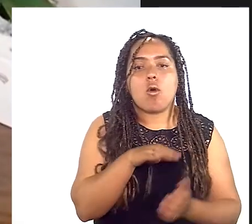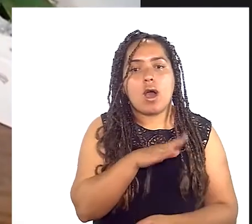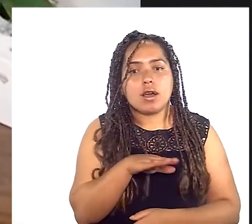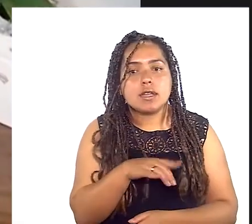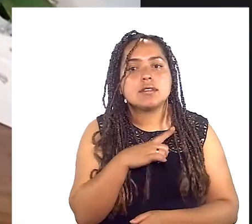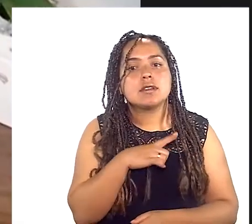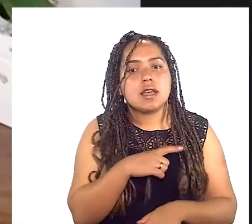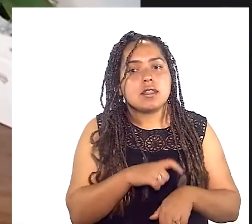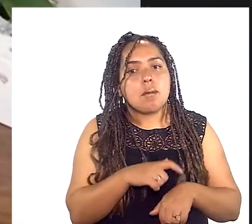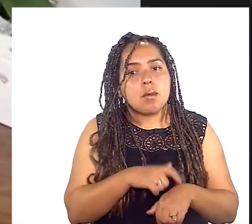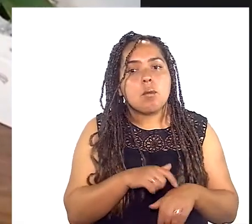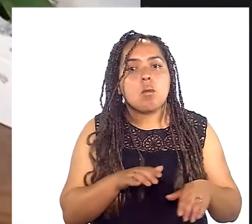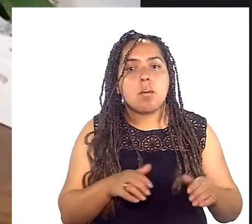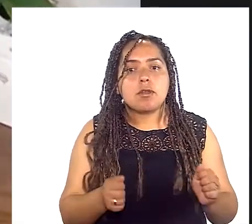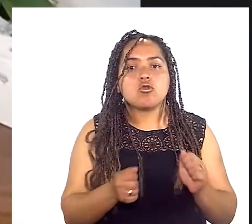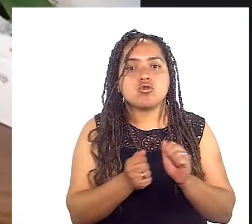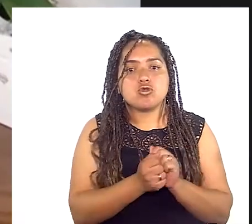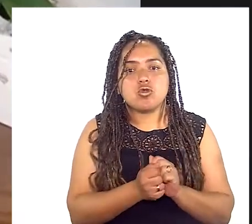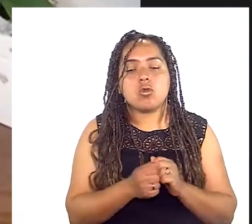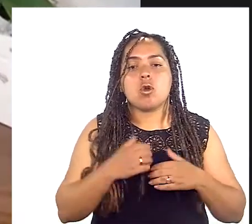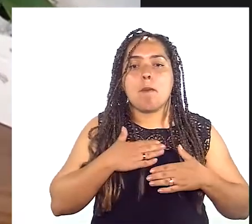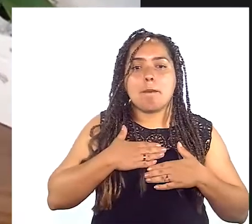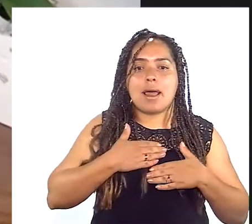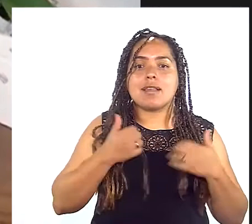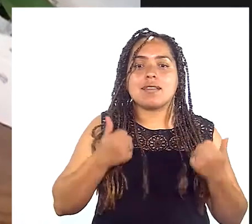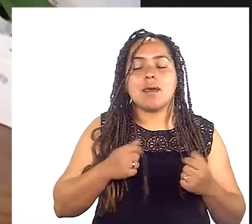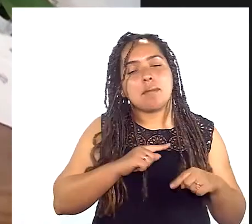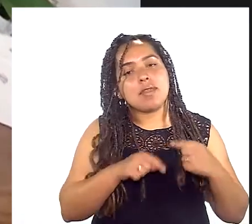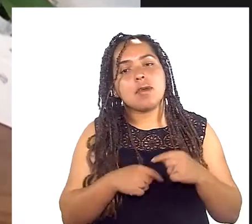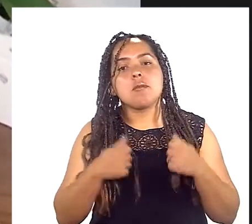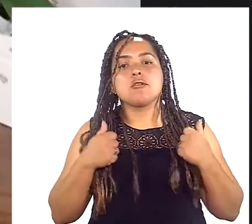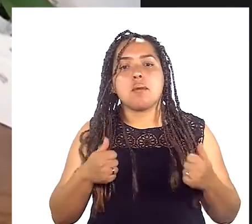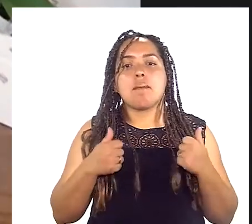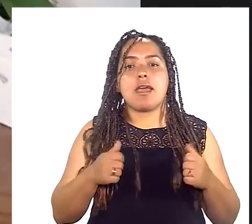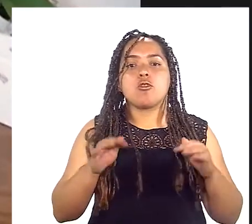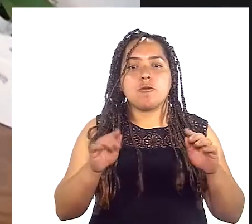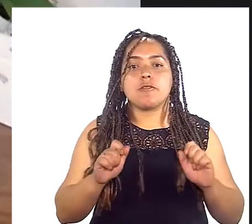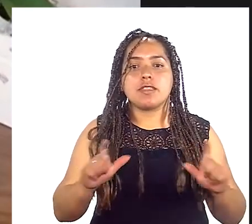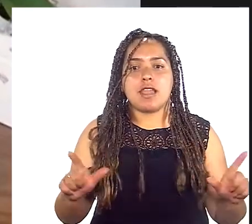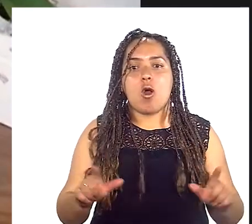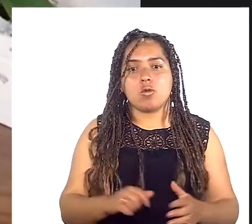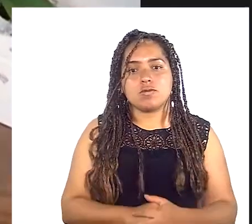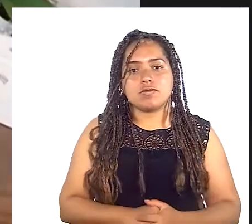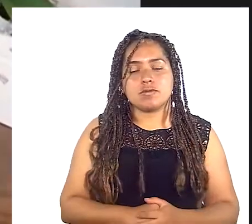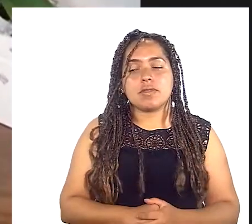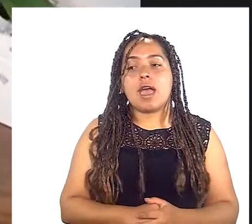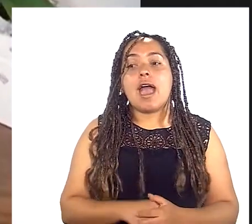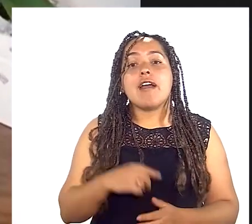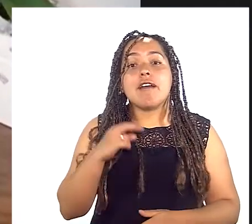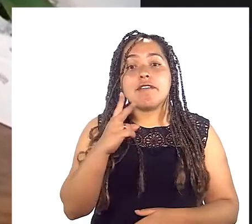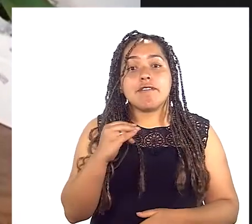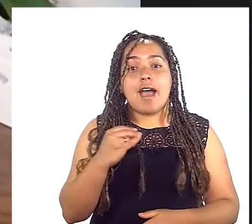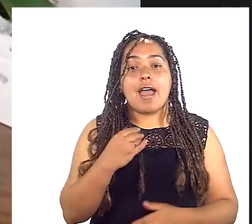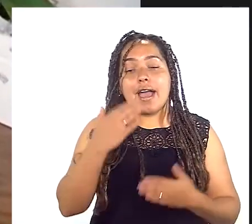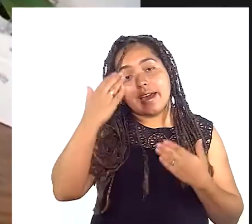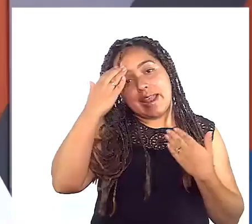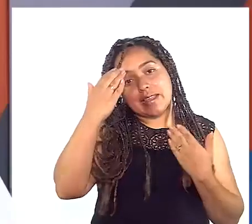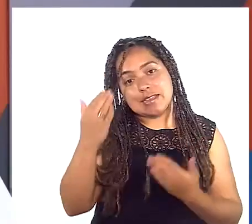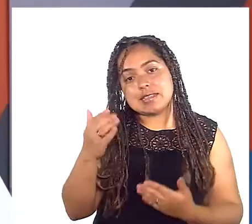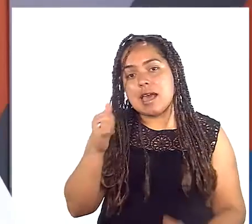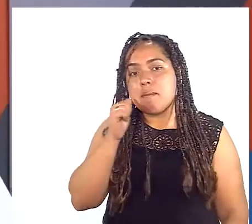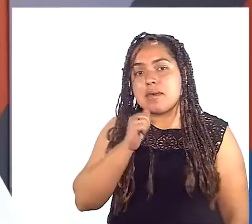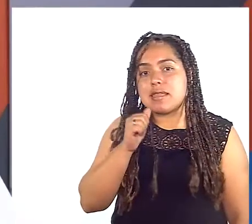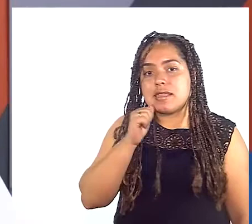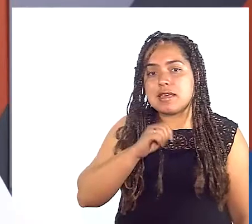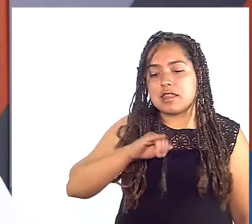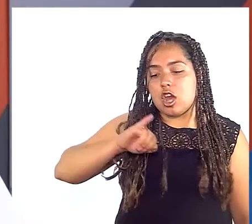precisa e fazer os combinados com a criança e ter um momento de prazer, de lazer com elas, né? Então tá tudo certo no final. Doutora, então